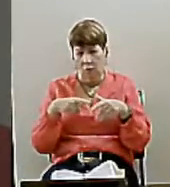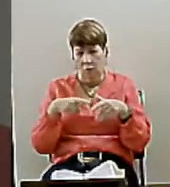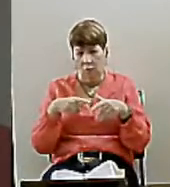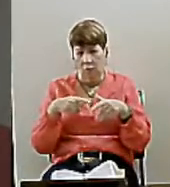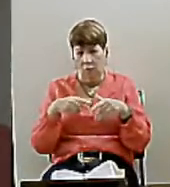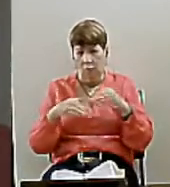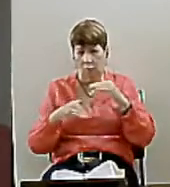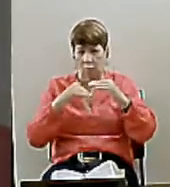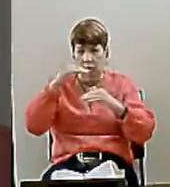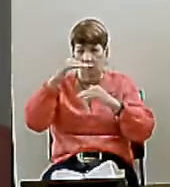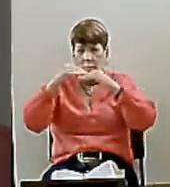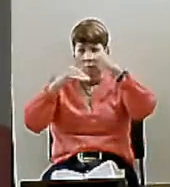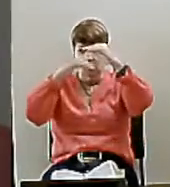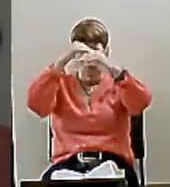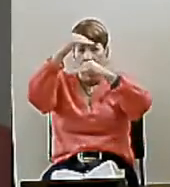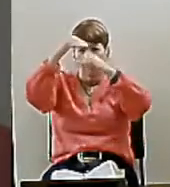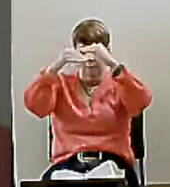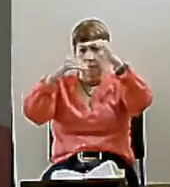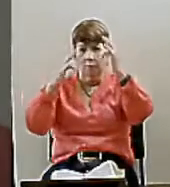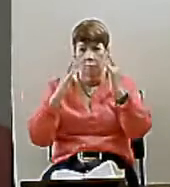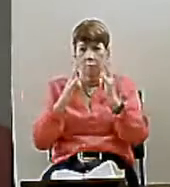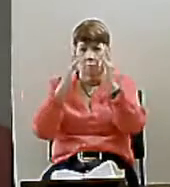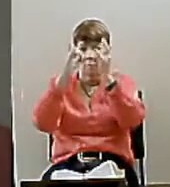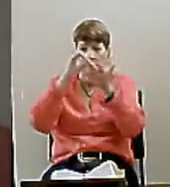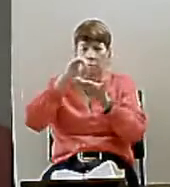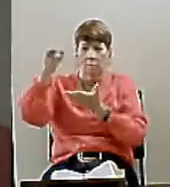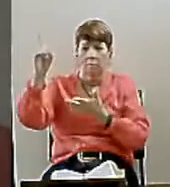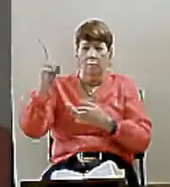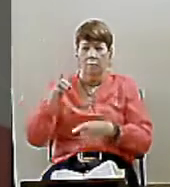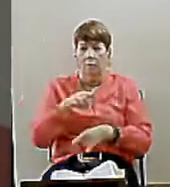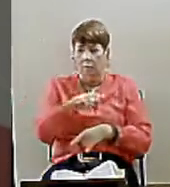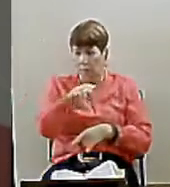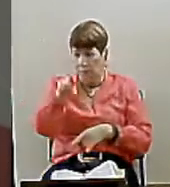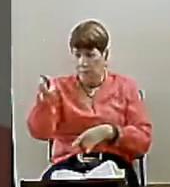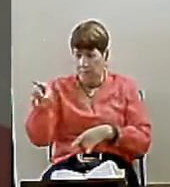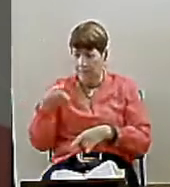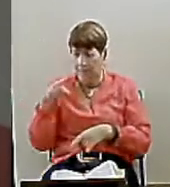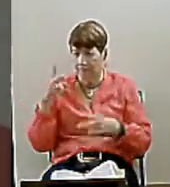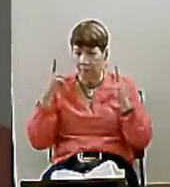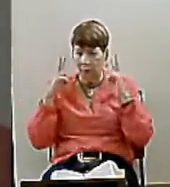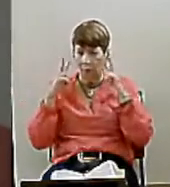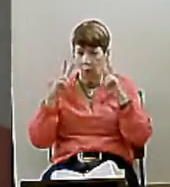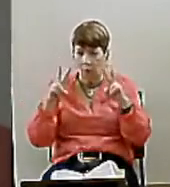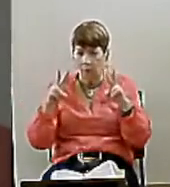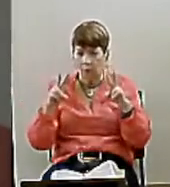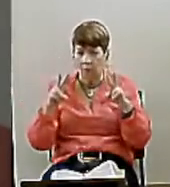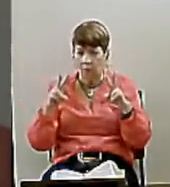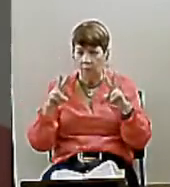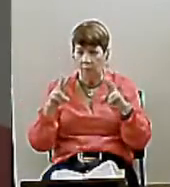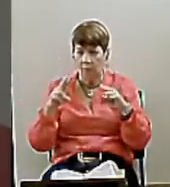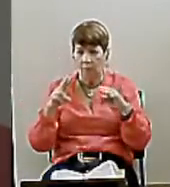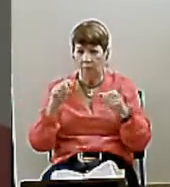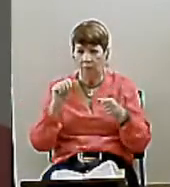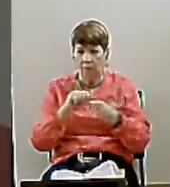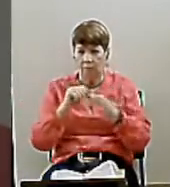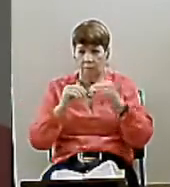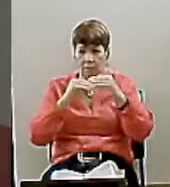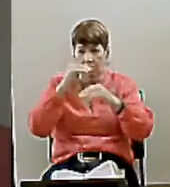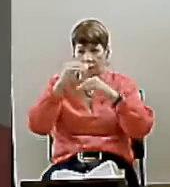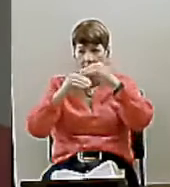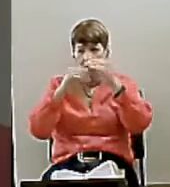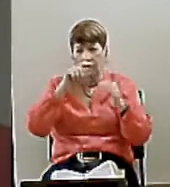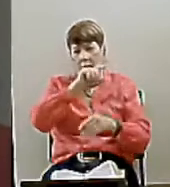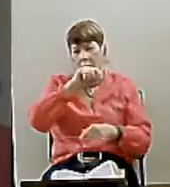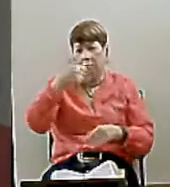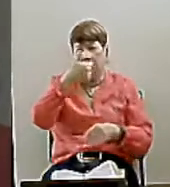do edifício de Deus ele diz porém cada um veja como edifica e depois no